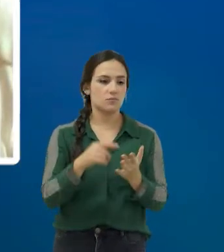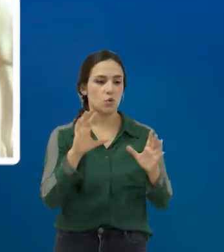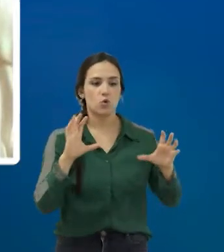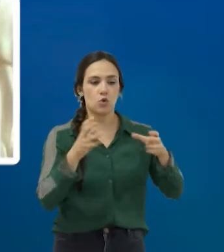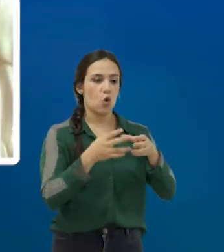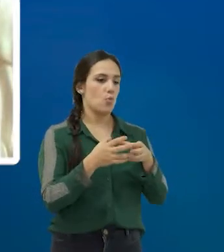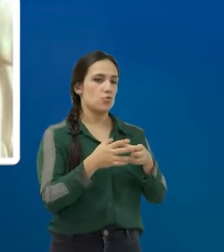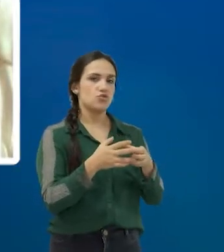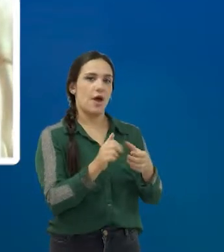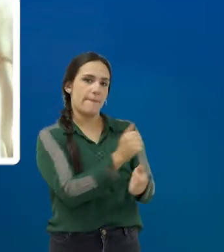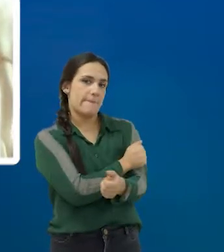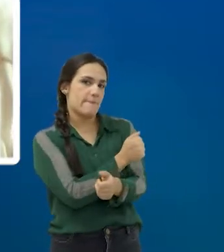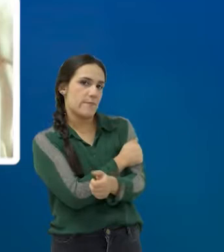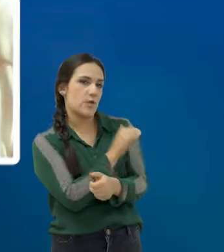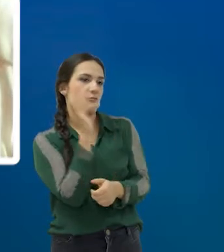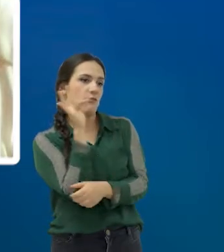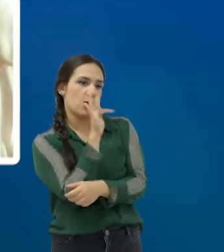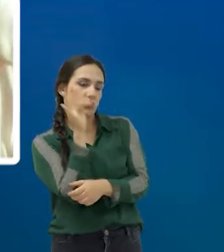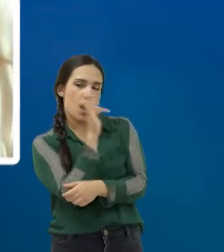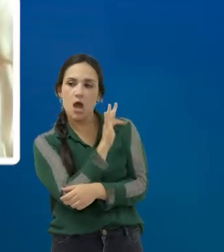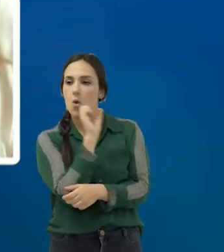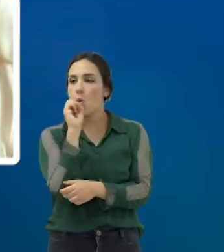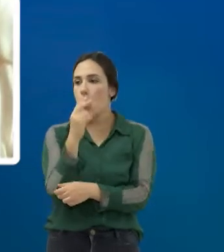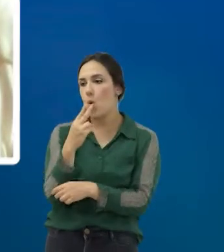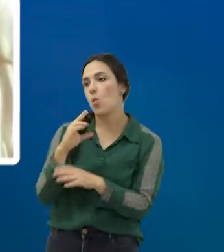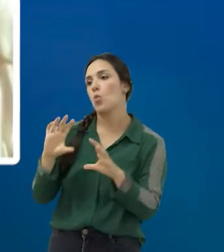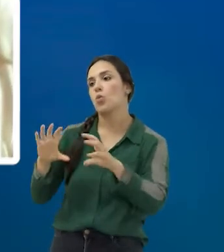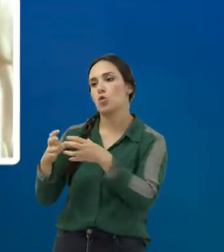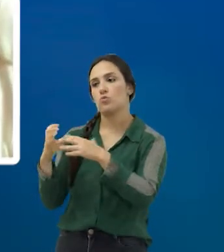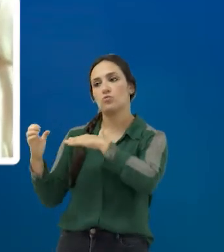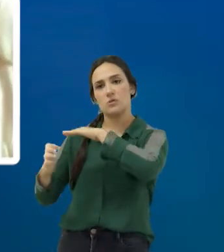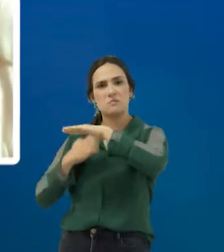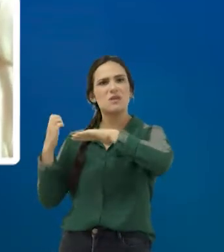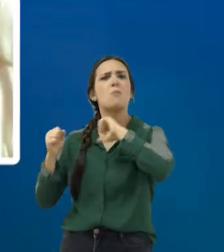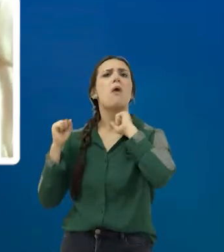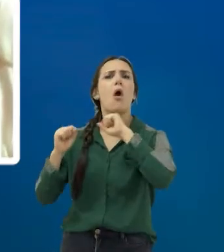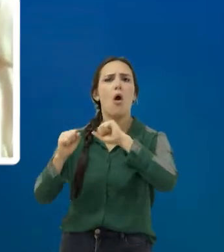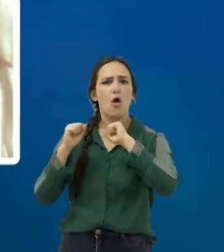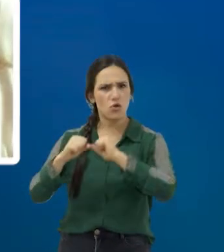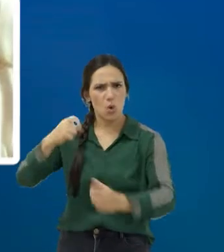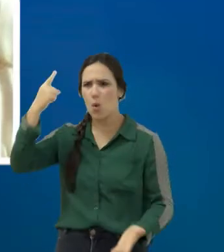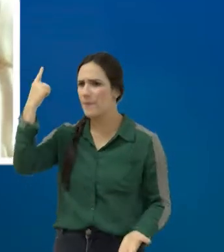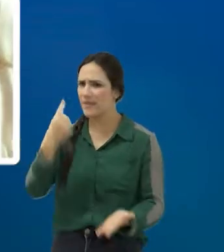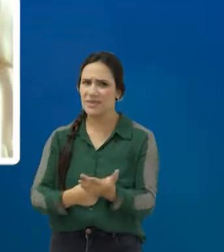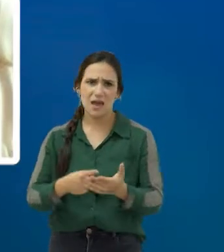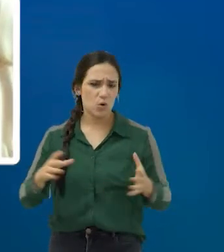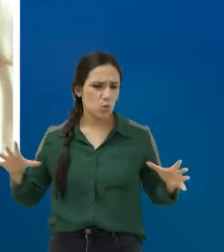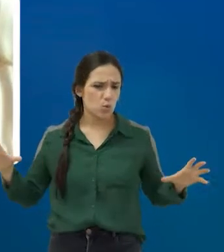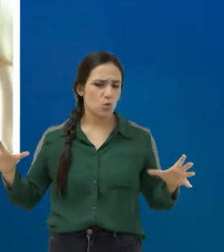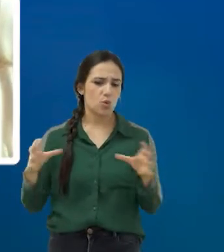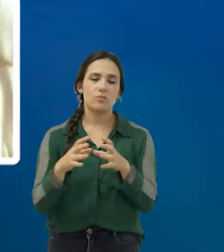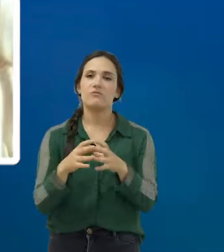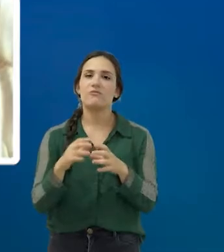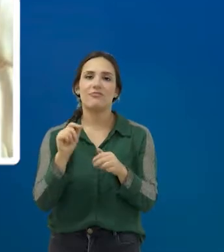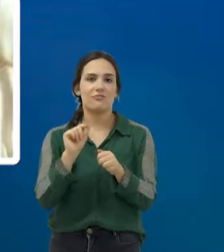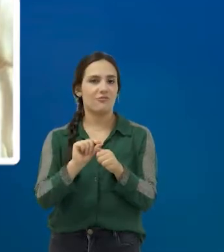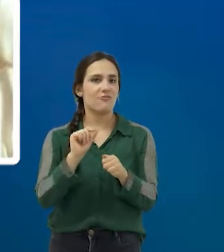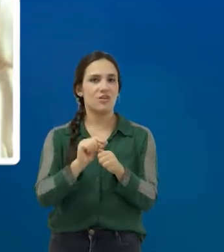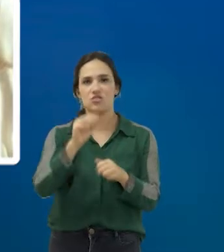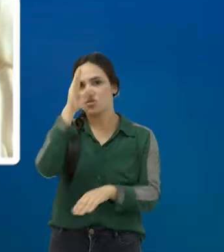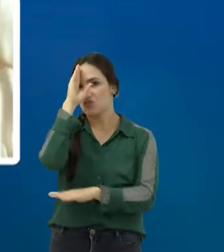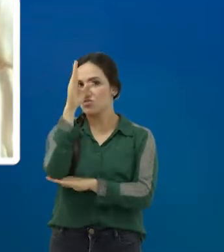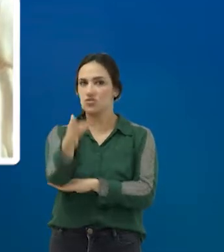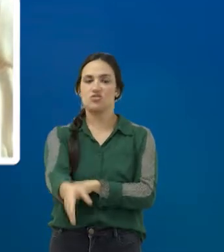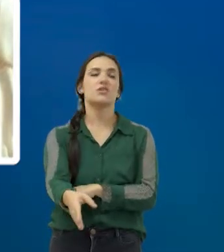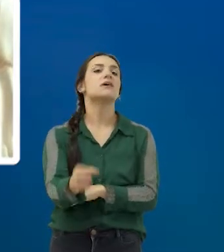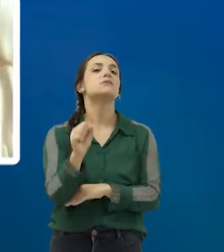de faculdade, de empresas e tal, aqueles que tiverem bastante consciência, que vão lá, pode fazer campanhas que a gente faz a